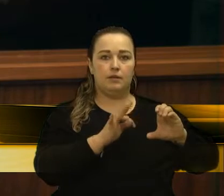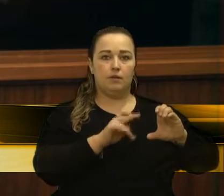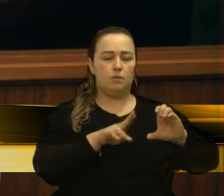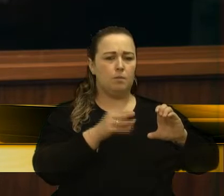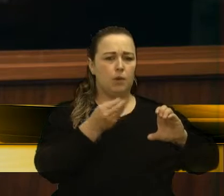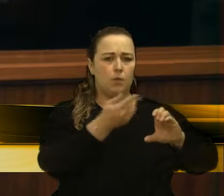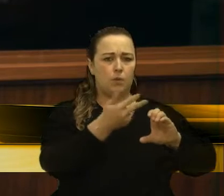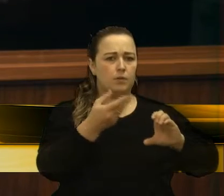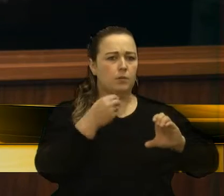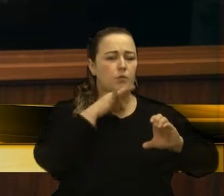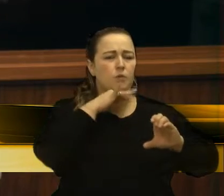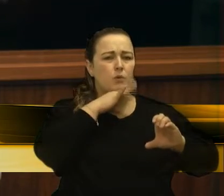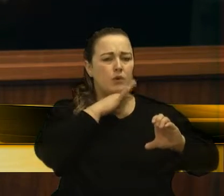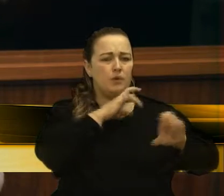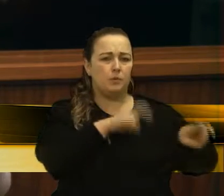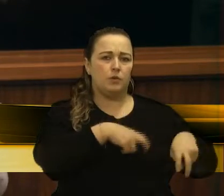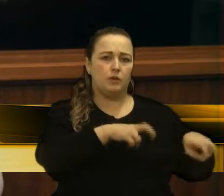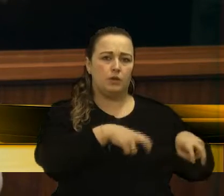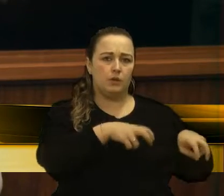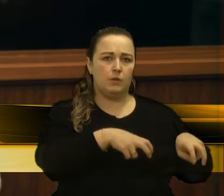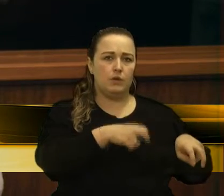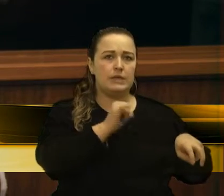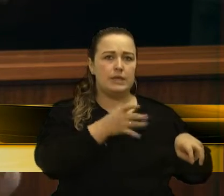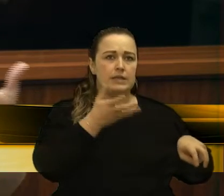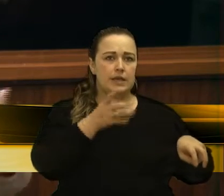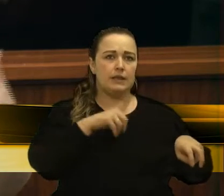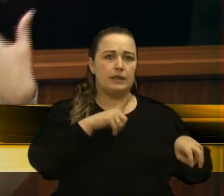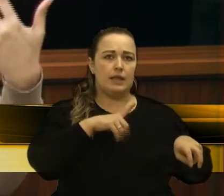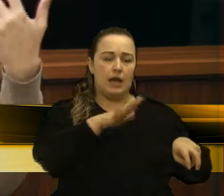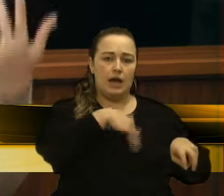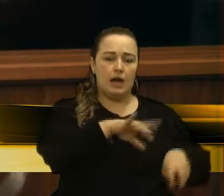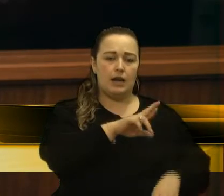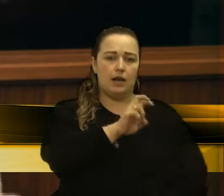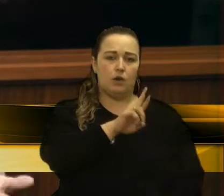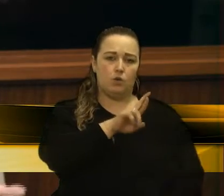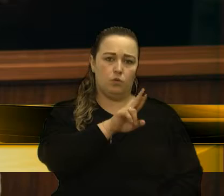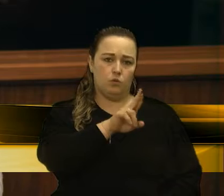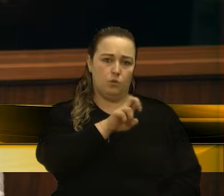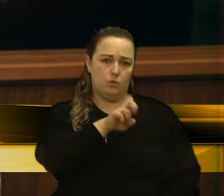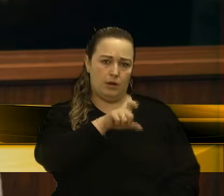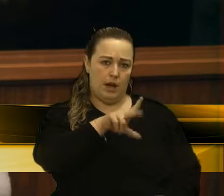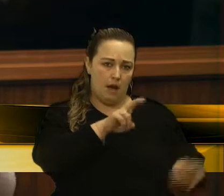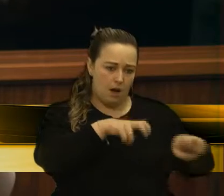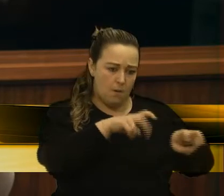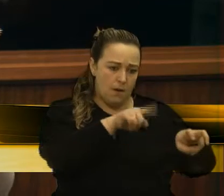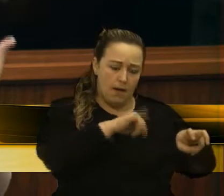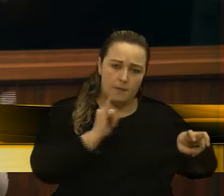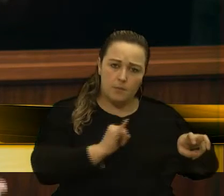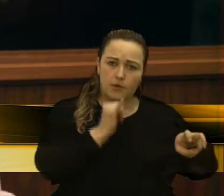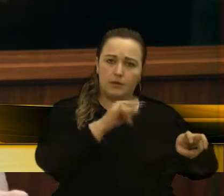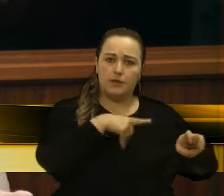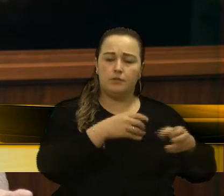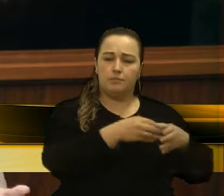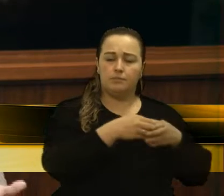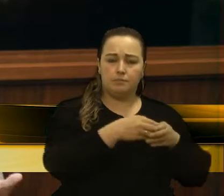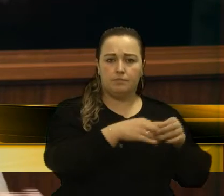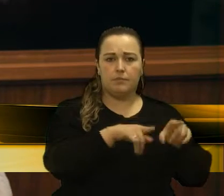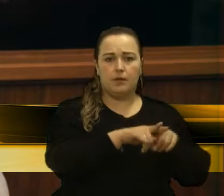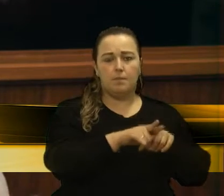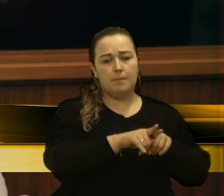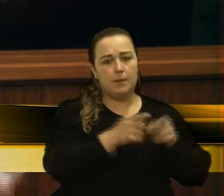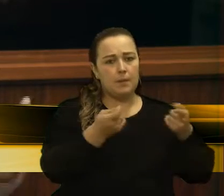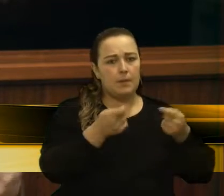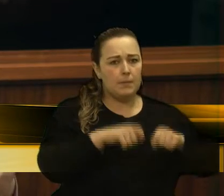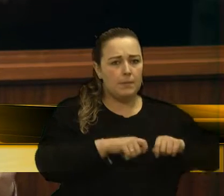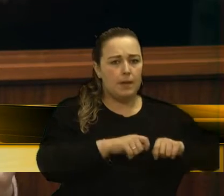para o nosso interior, porque se a gente quer ter uma zona rural, e a zona rural também ela é um potencial turístico, um potencial para a nossa cidade, a